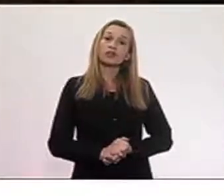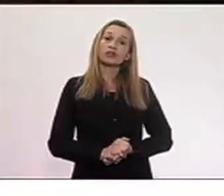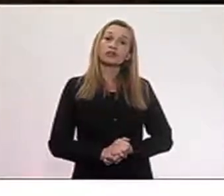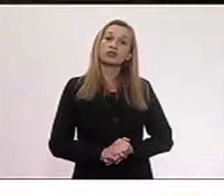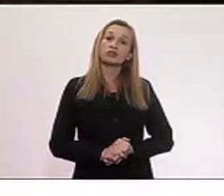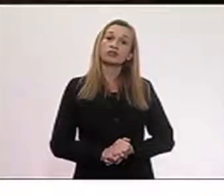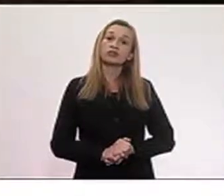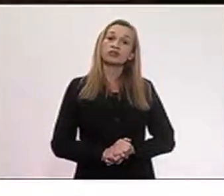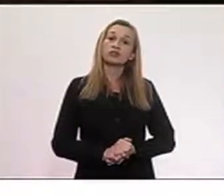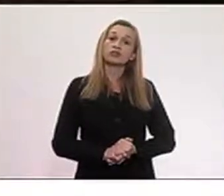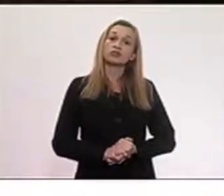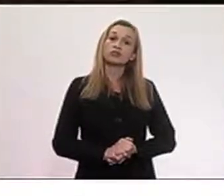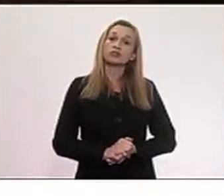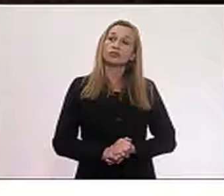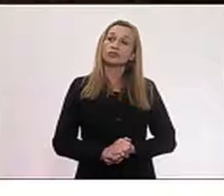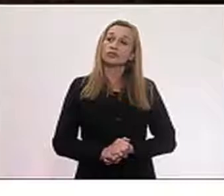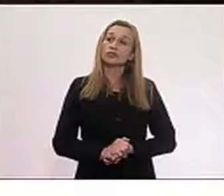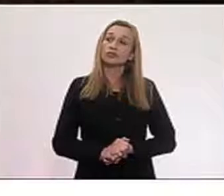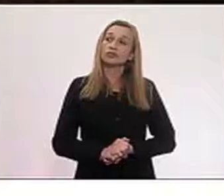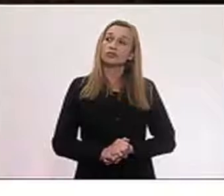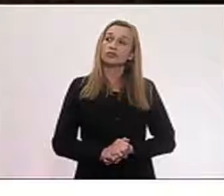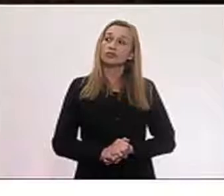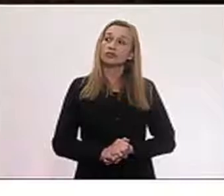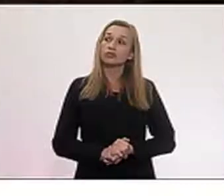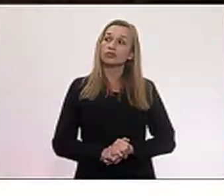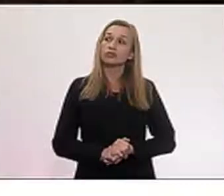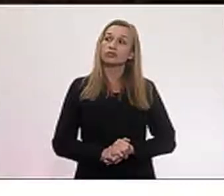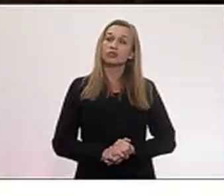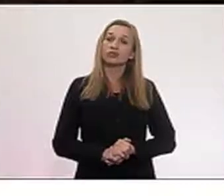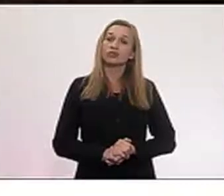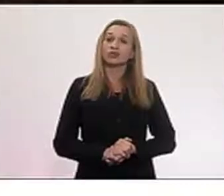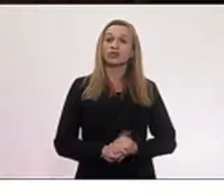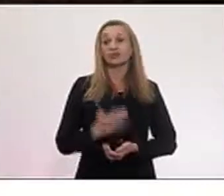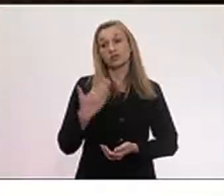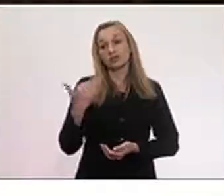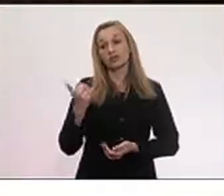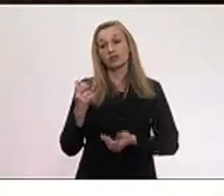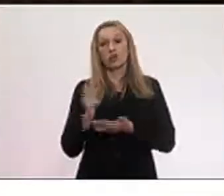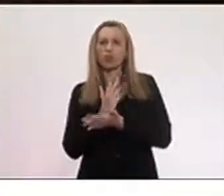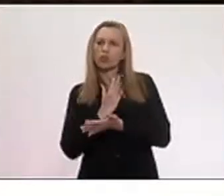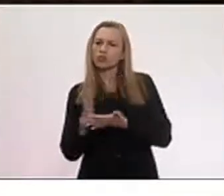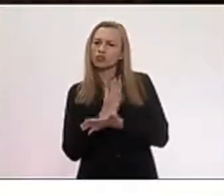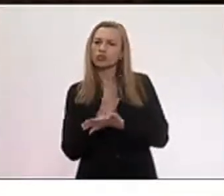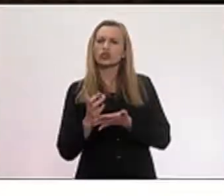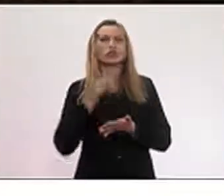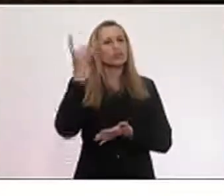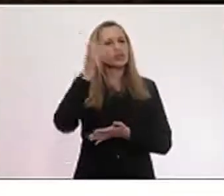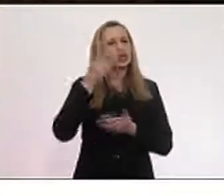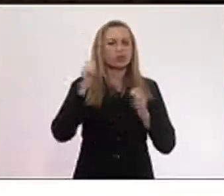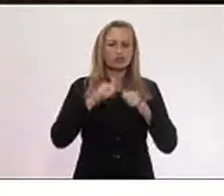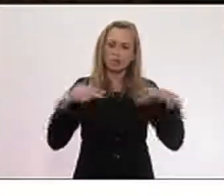abordado por alguns parlamentares em plenário